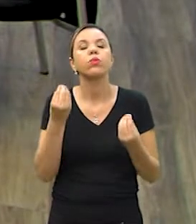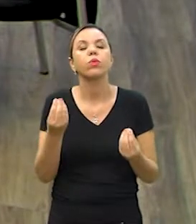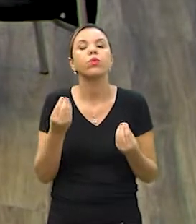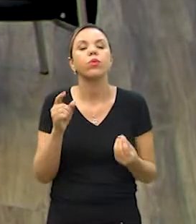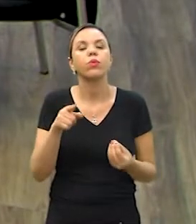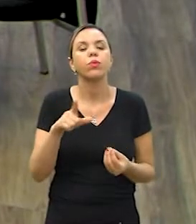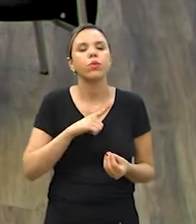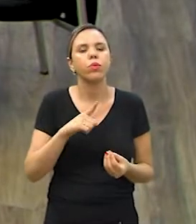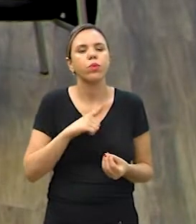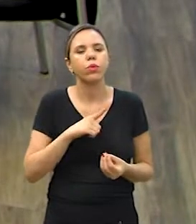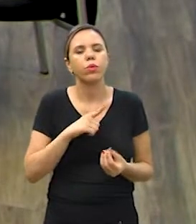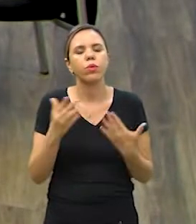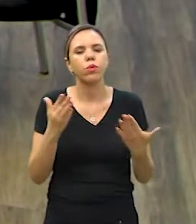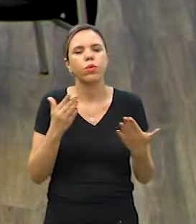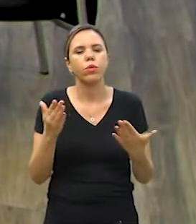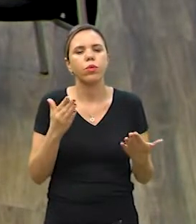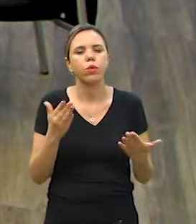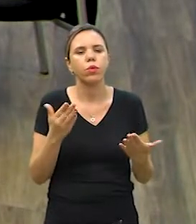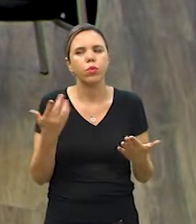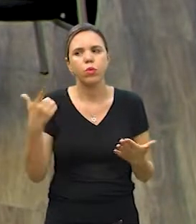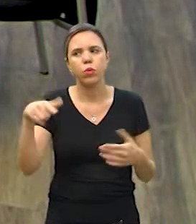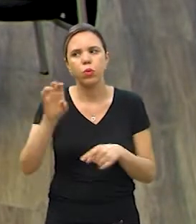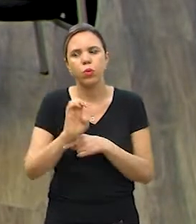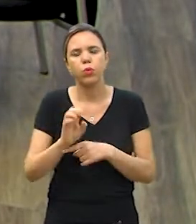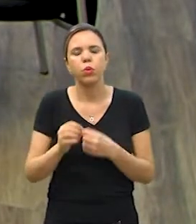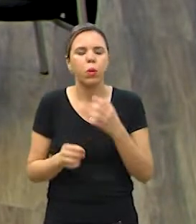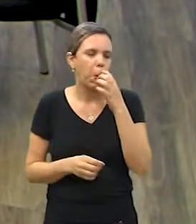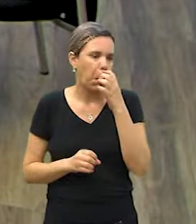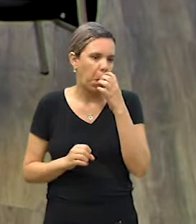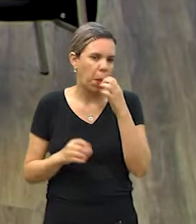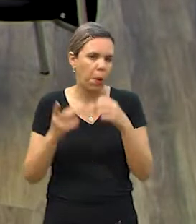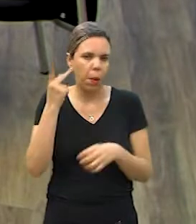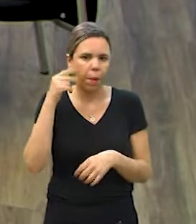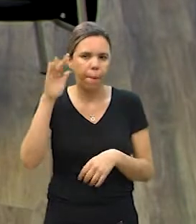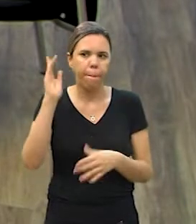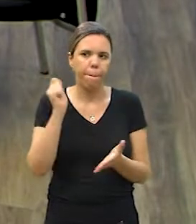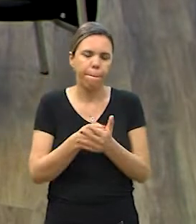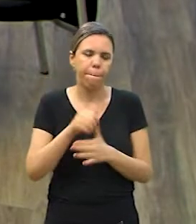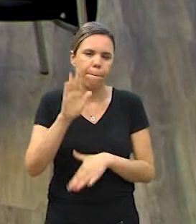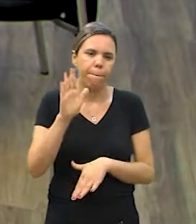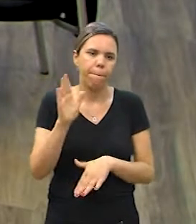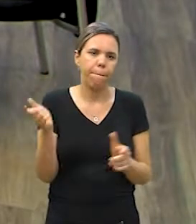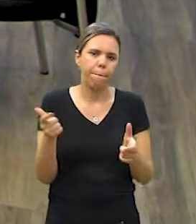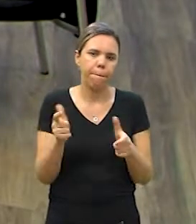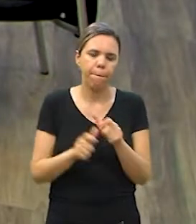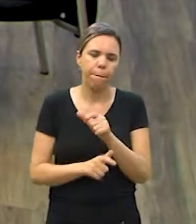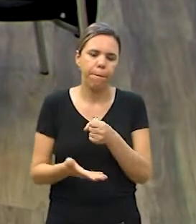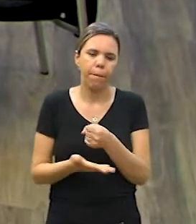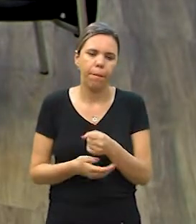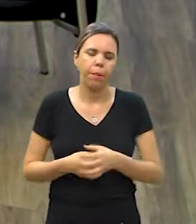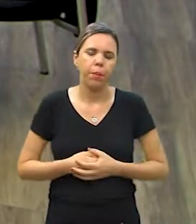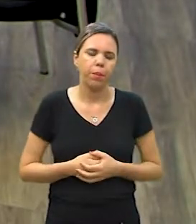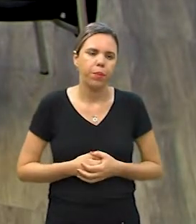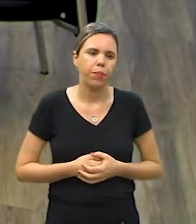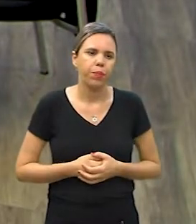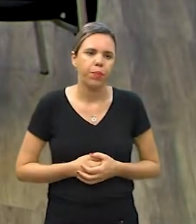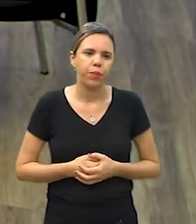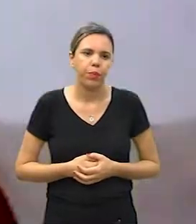São Paulo, e se você tiver uma comparação com outros estados, se São Paulo é o que mais paga, se está na parte de